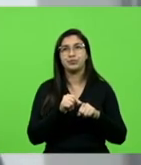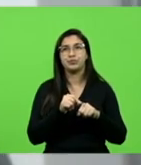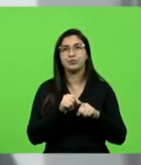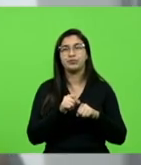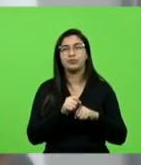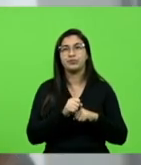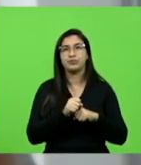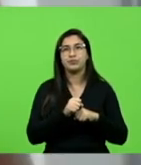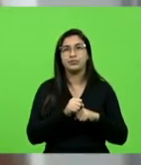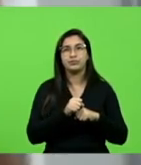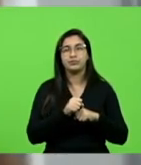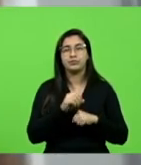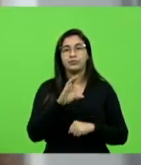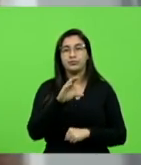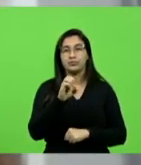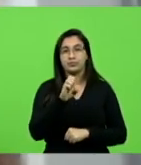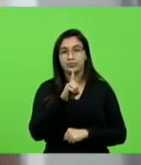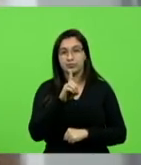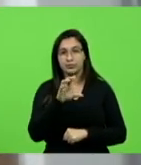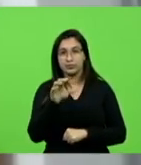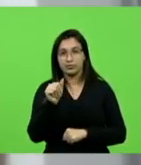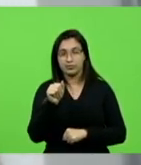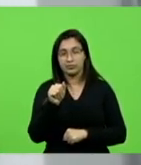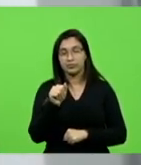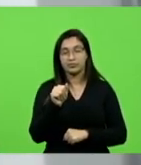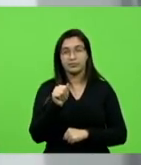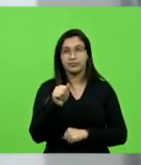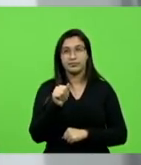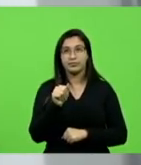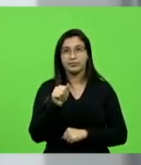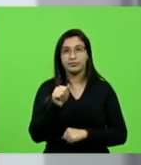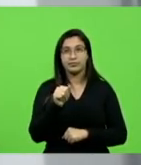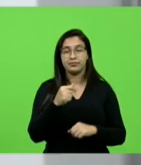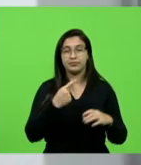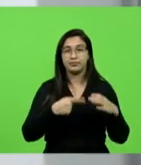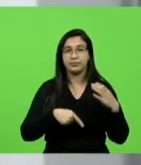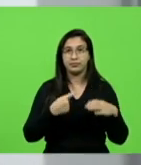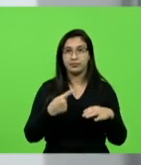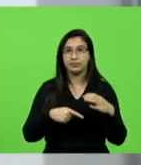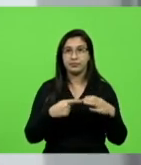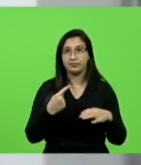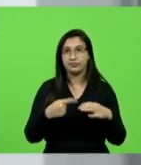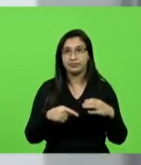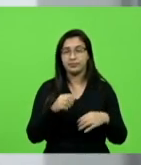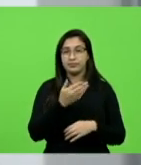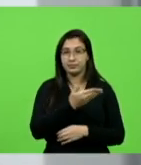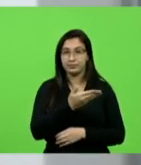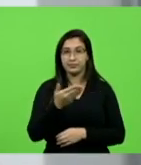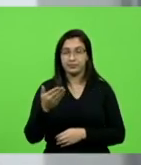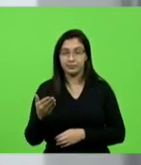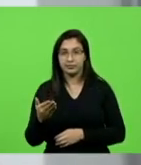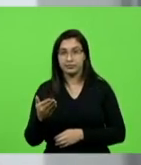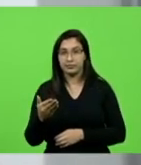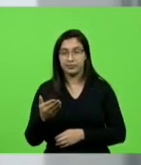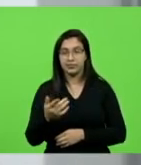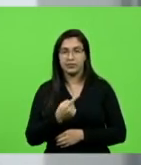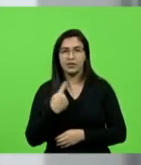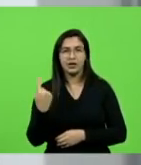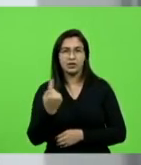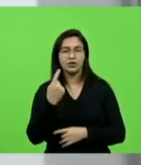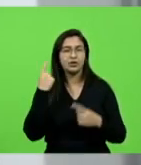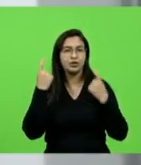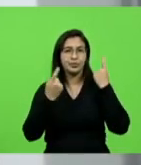O SEDCA, as comissões, a gente ficou